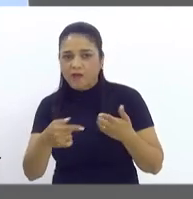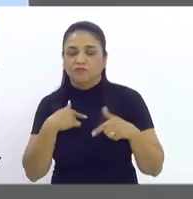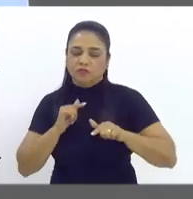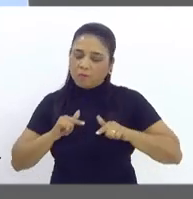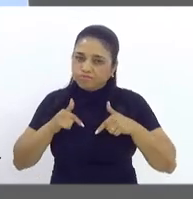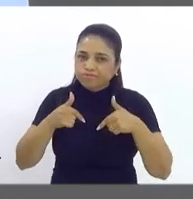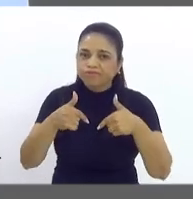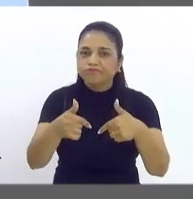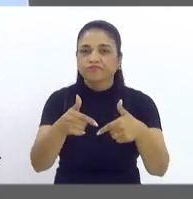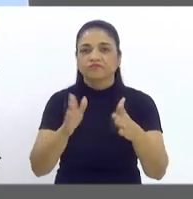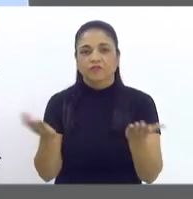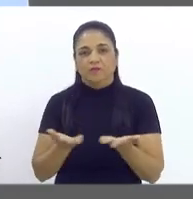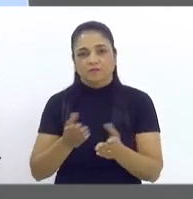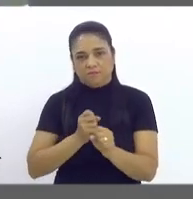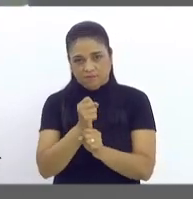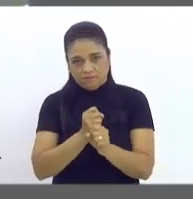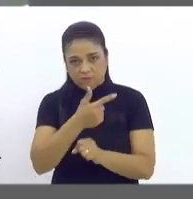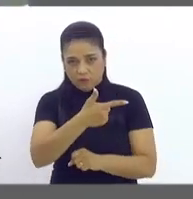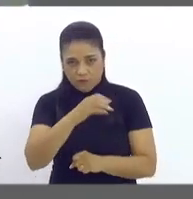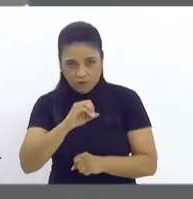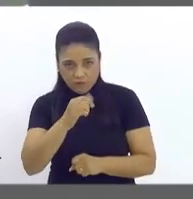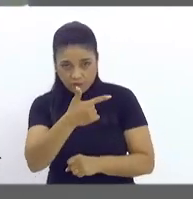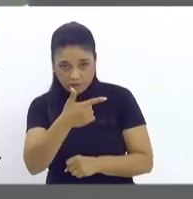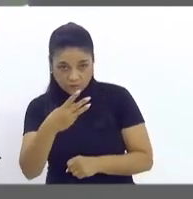já esse ano.